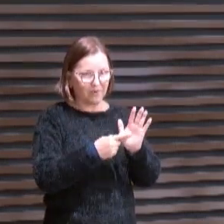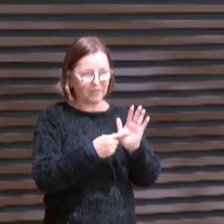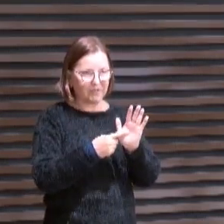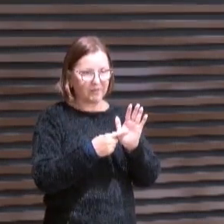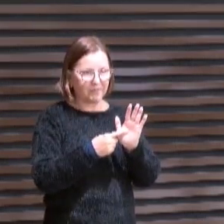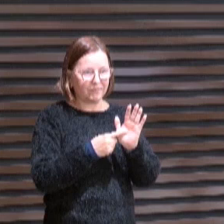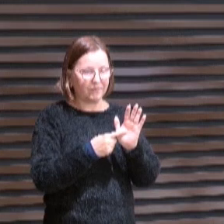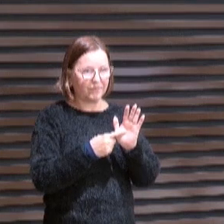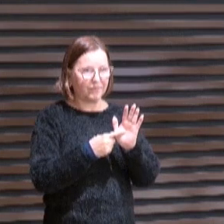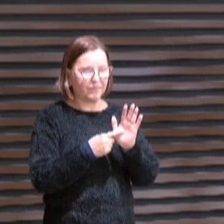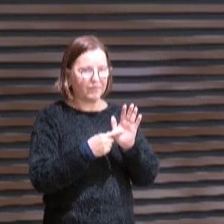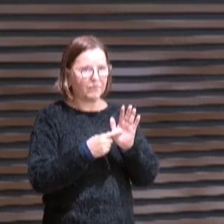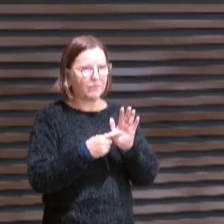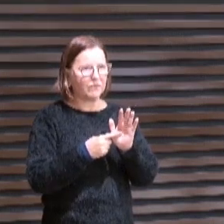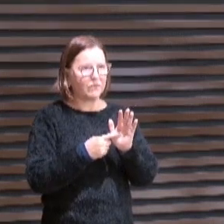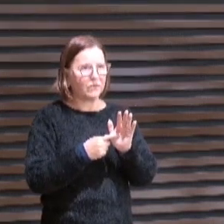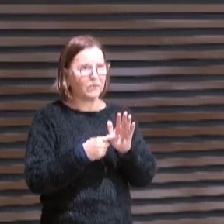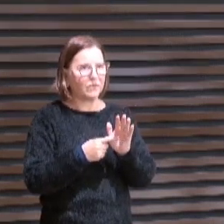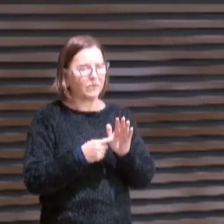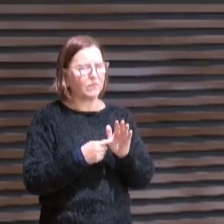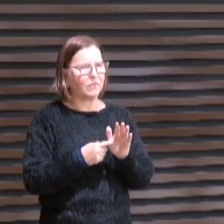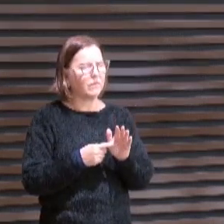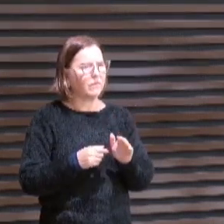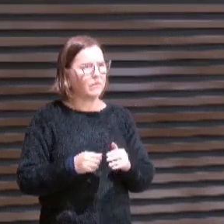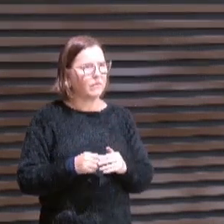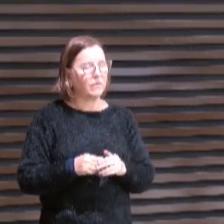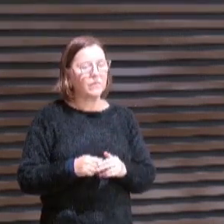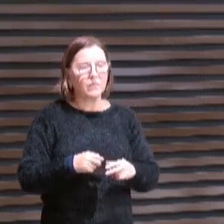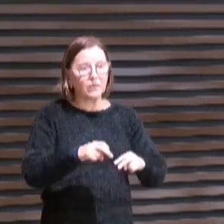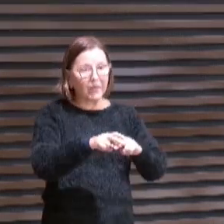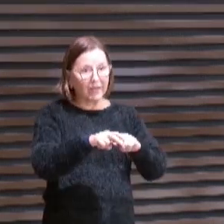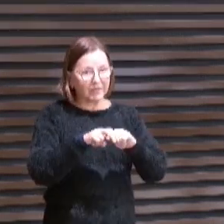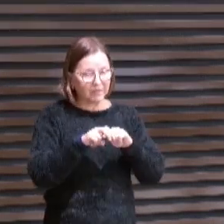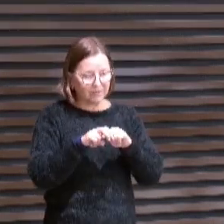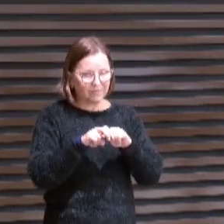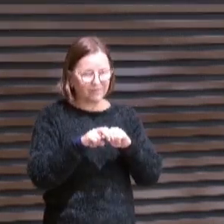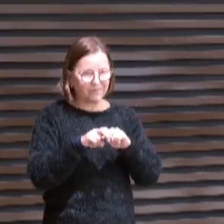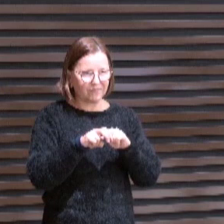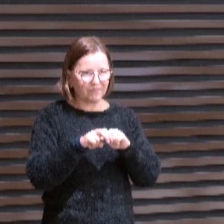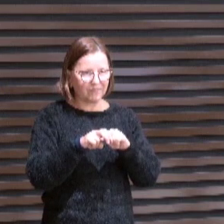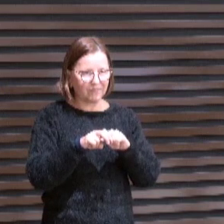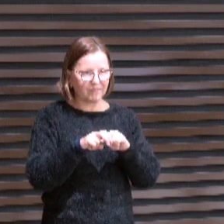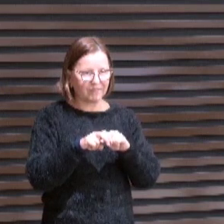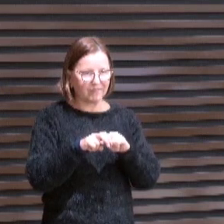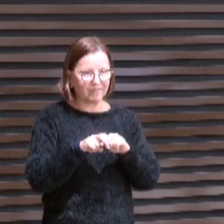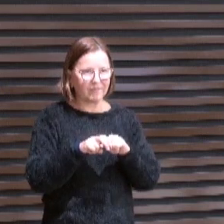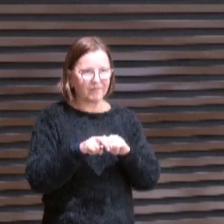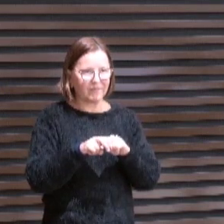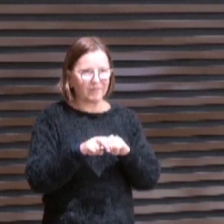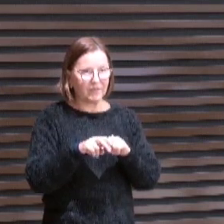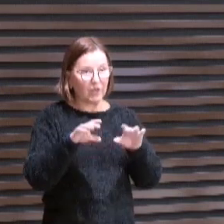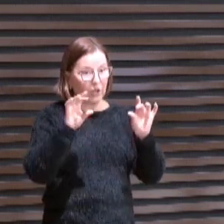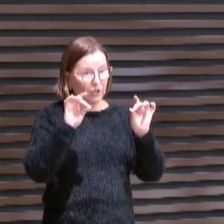muito sucinto. Uma razão para isso é que os aspectos físicos eram bem conhecidos dos